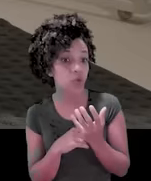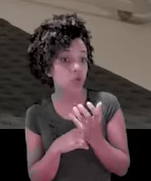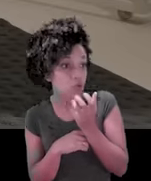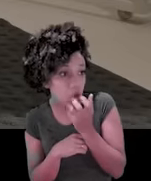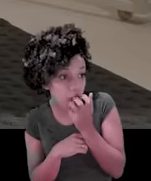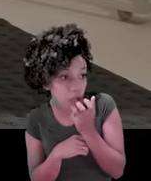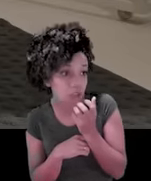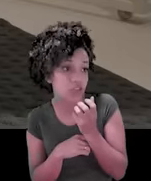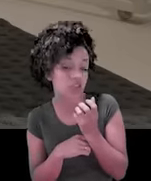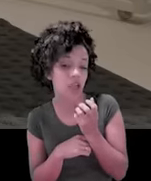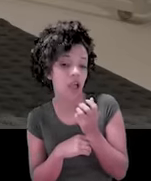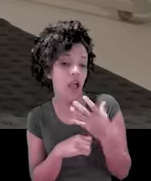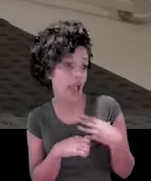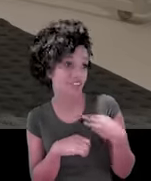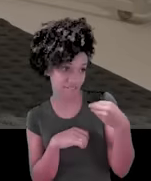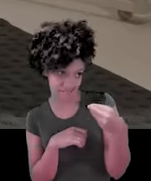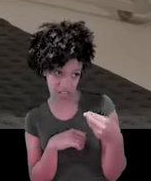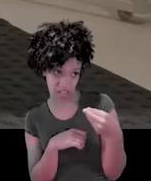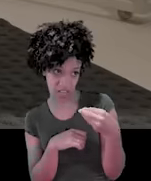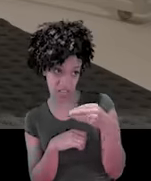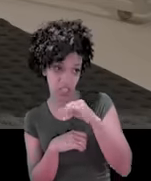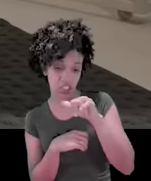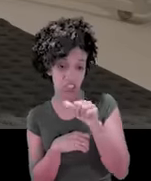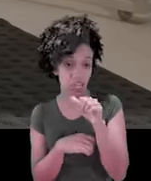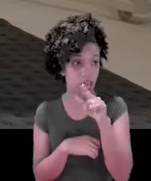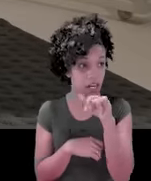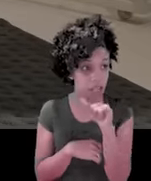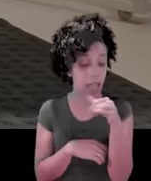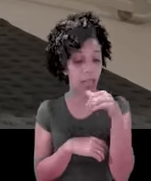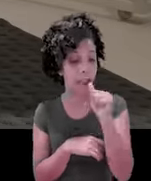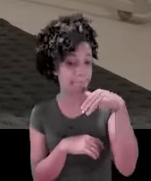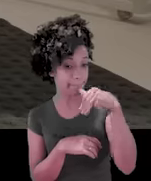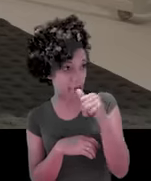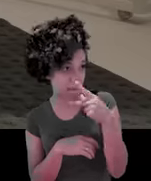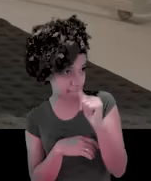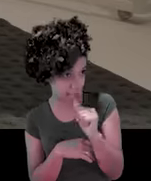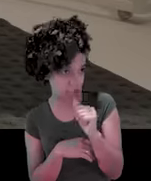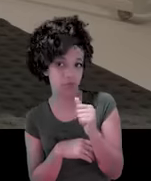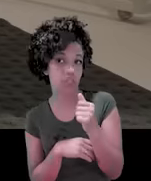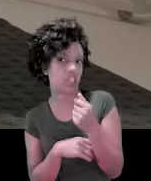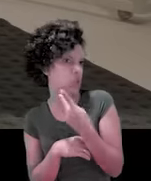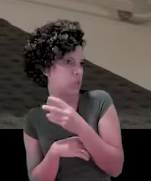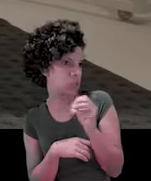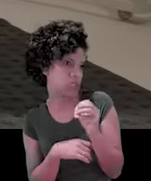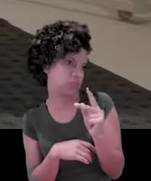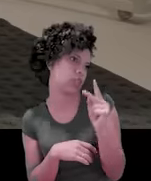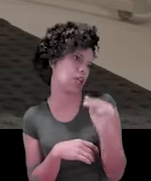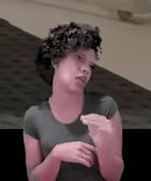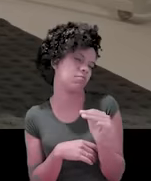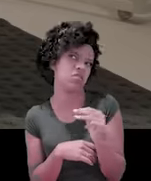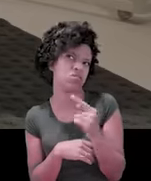no rádio ela chamava filha dela no Laranjal do Jari já não Amapá tava a cento e pouco só 200 km